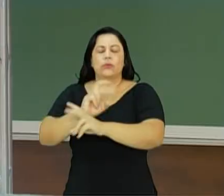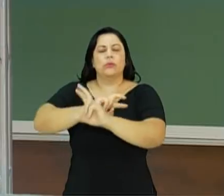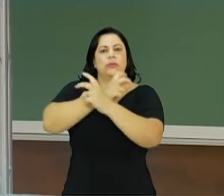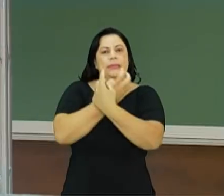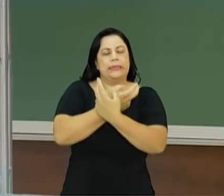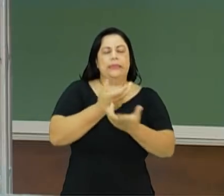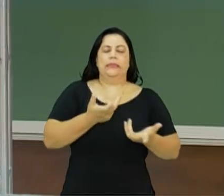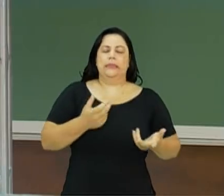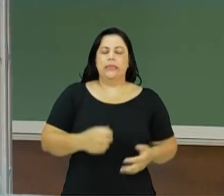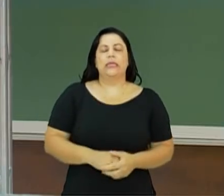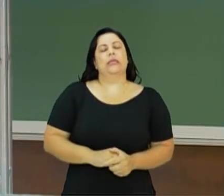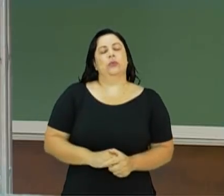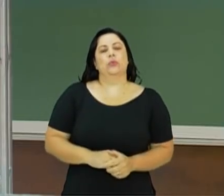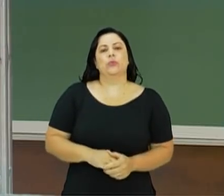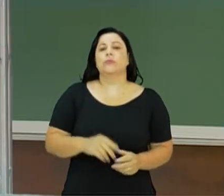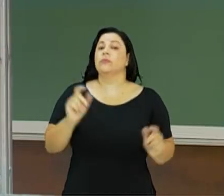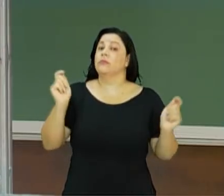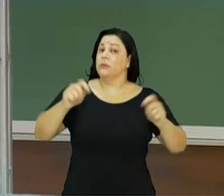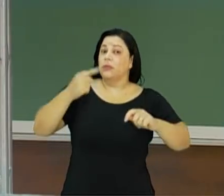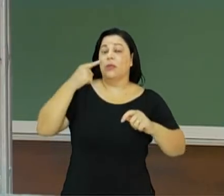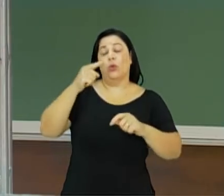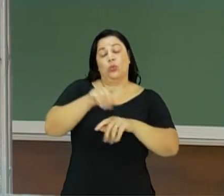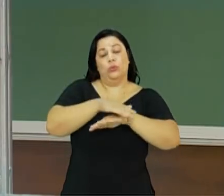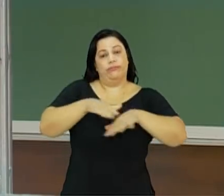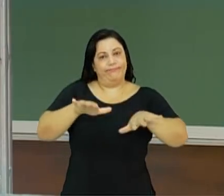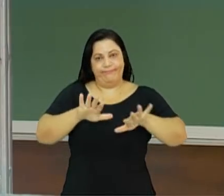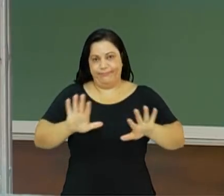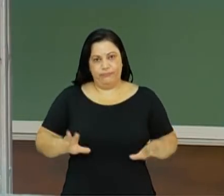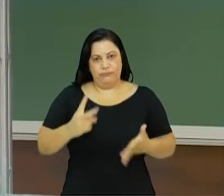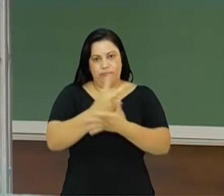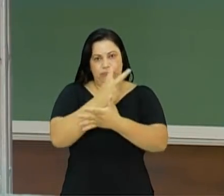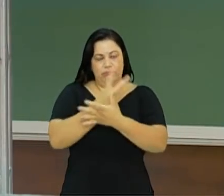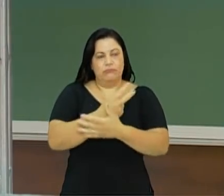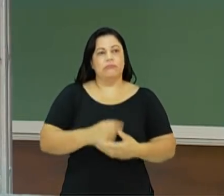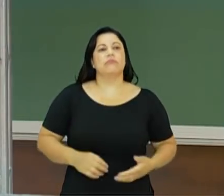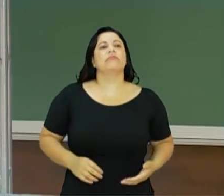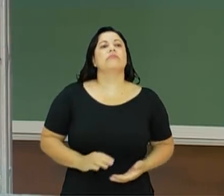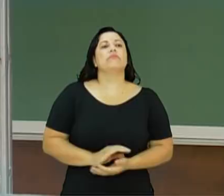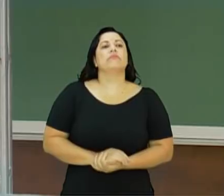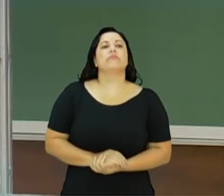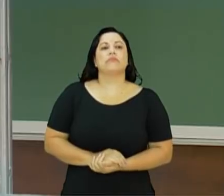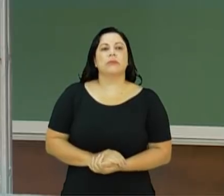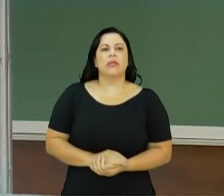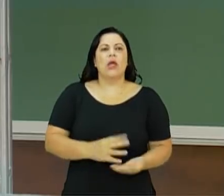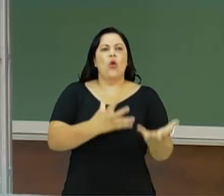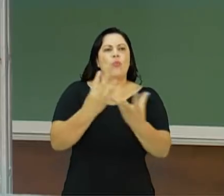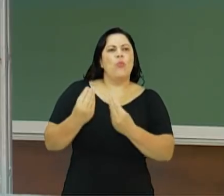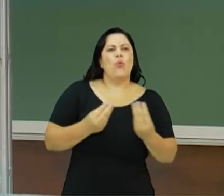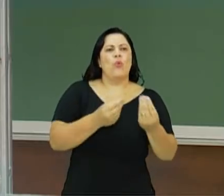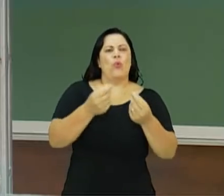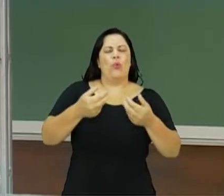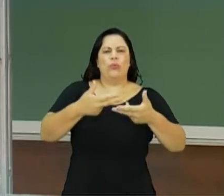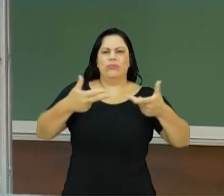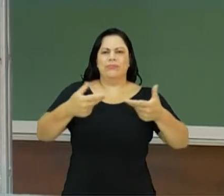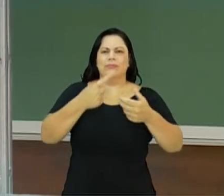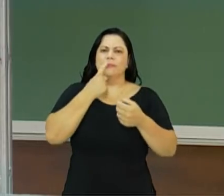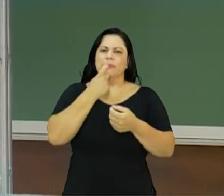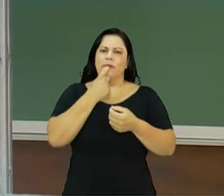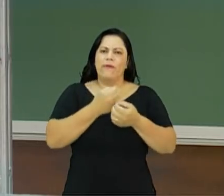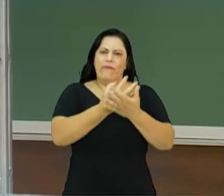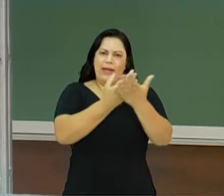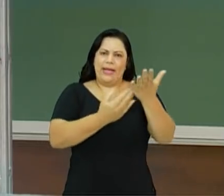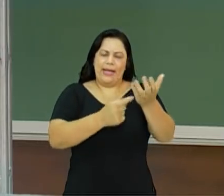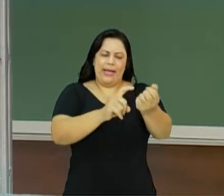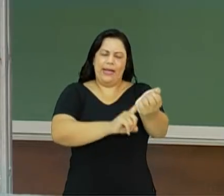recebeu calcificação, e então já matou aqui a número 3. Abundância de glândulas mucosas, nervos e vasos sanguíneos, também não,